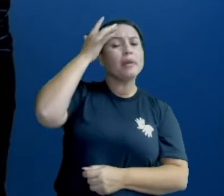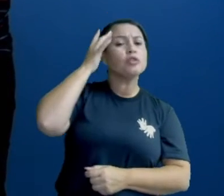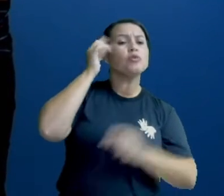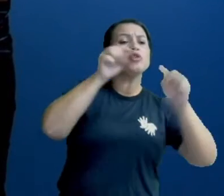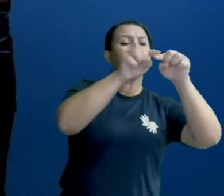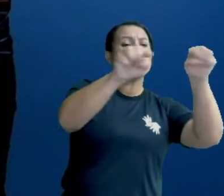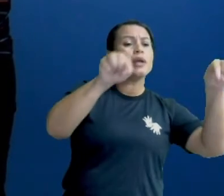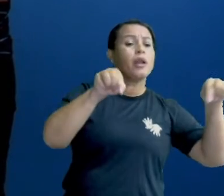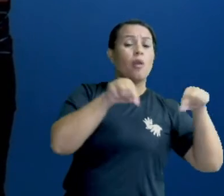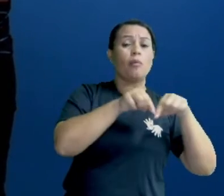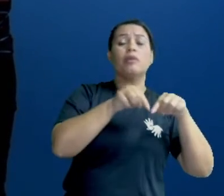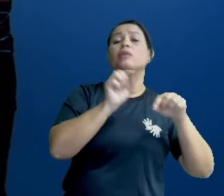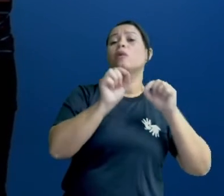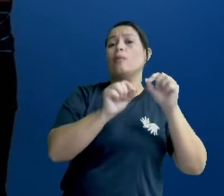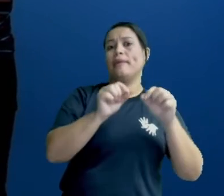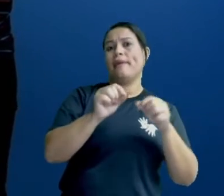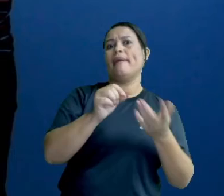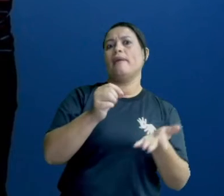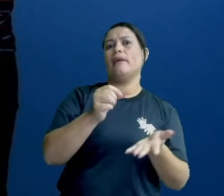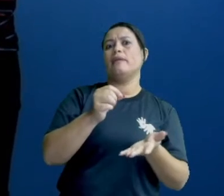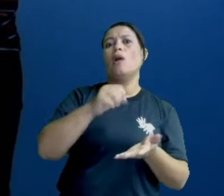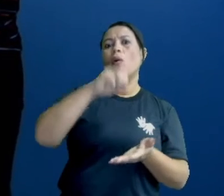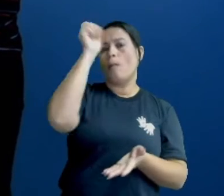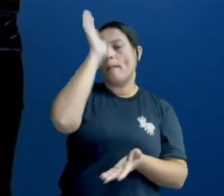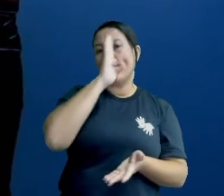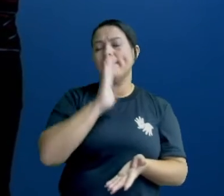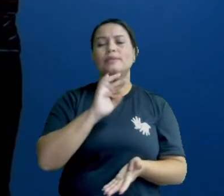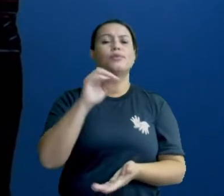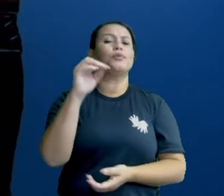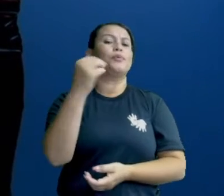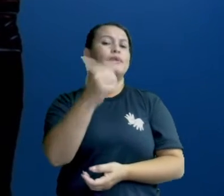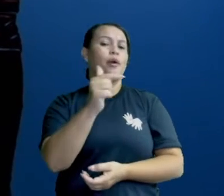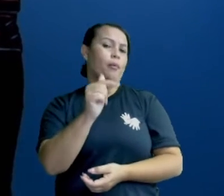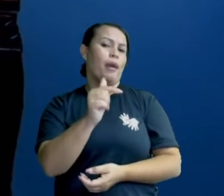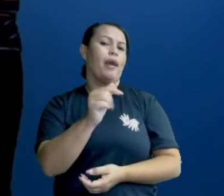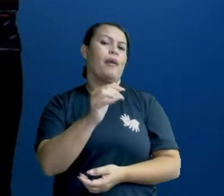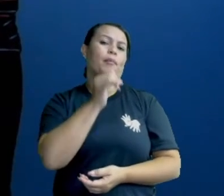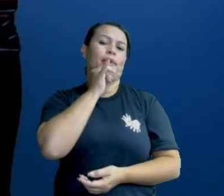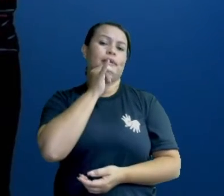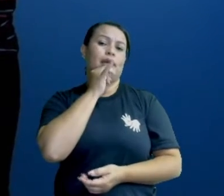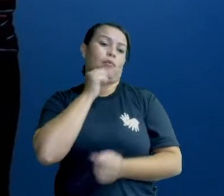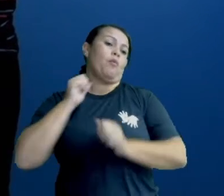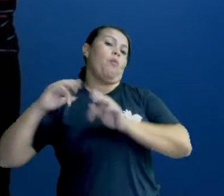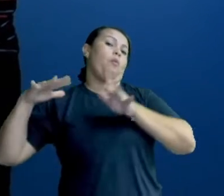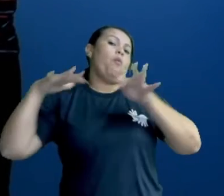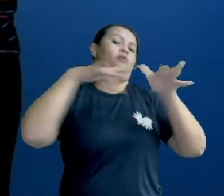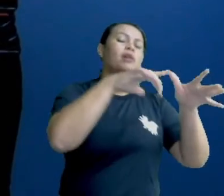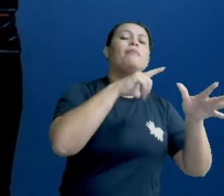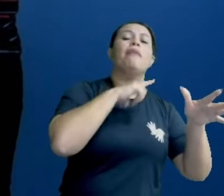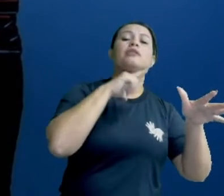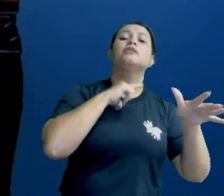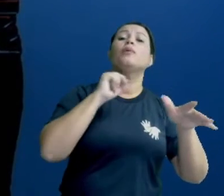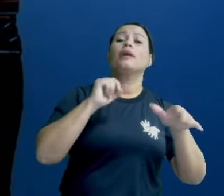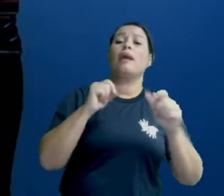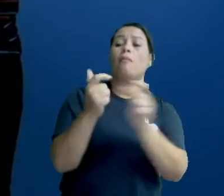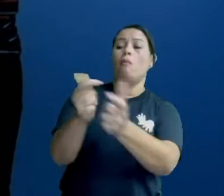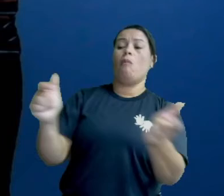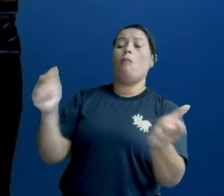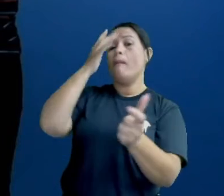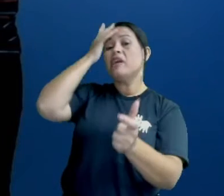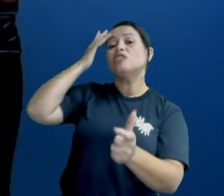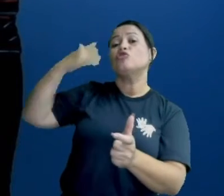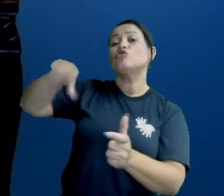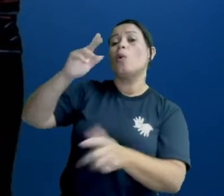não faz do Brasil um país povoado. Então, o Brasil é um país populoso? Sim. Por quê? Porque tem uma grande população. Mas o Brasil é um país